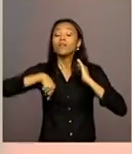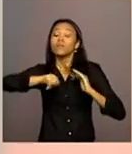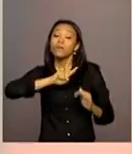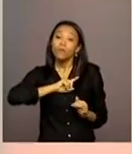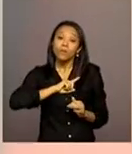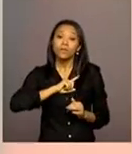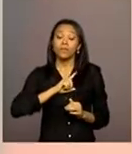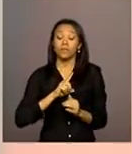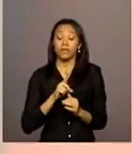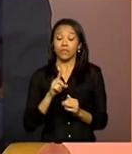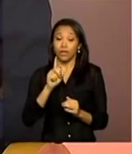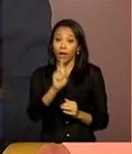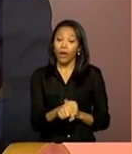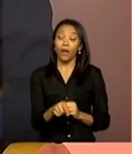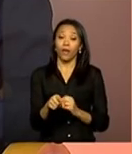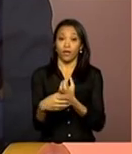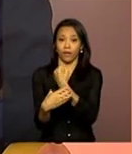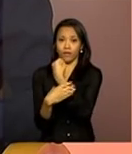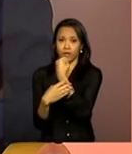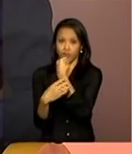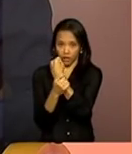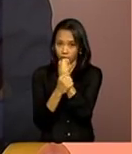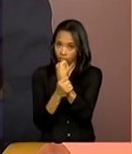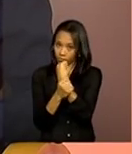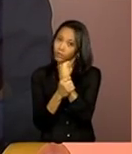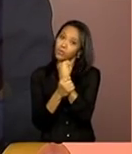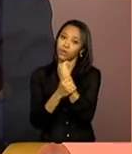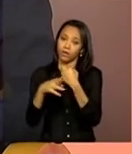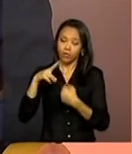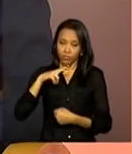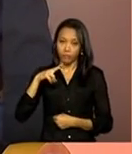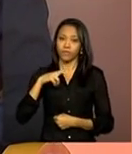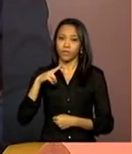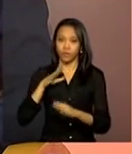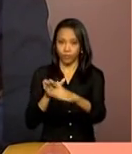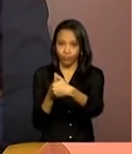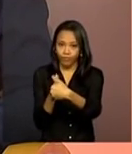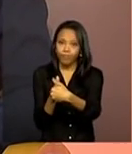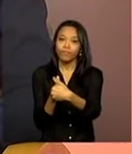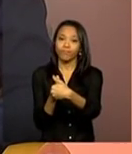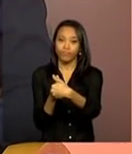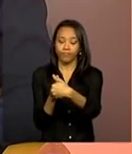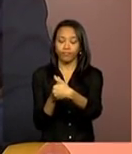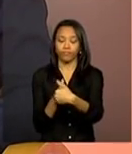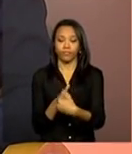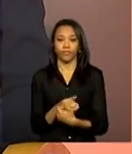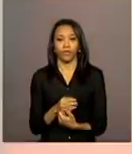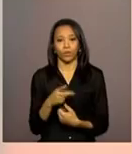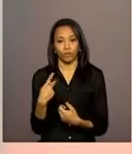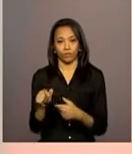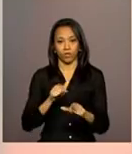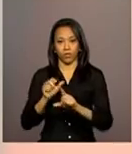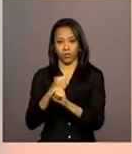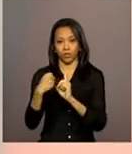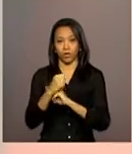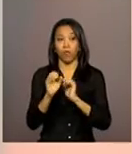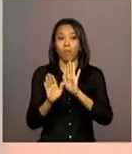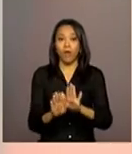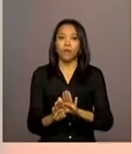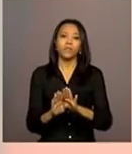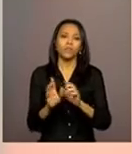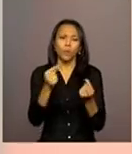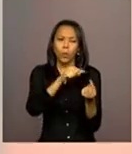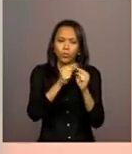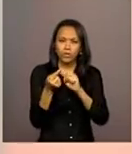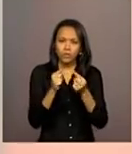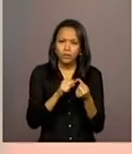é é uma gar tá garantido garantido garantido no trabalho da Assistência Social mas um processo de articulação e